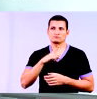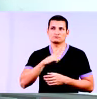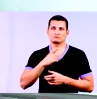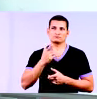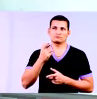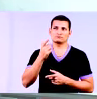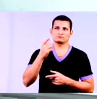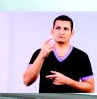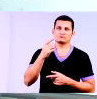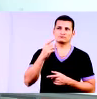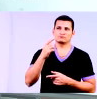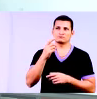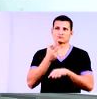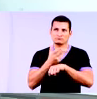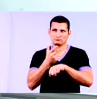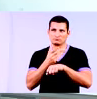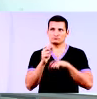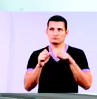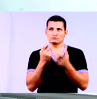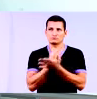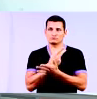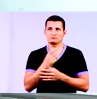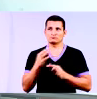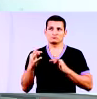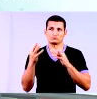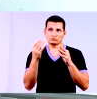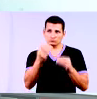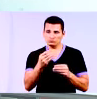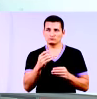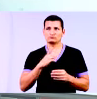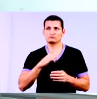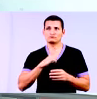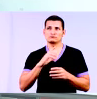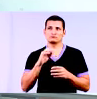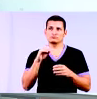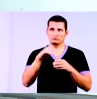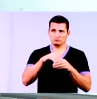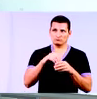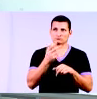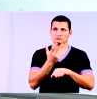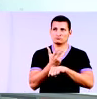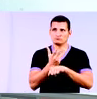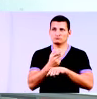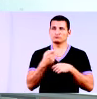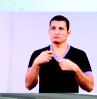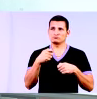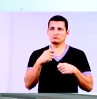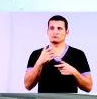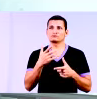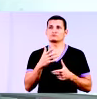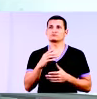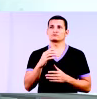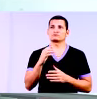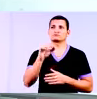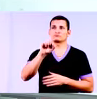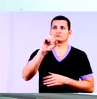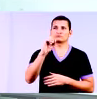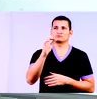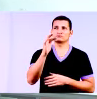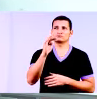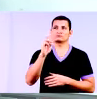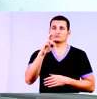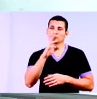O que acontece? Tudo que vai ser processado está em execução. Um vídeo ele tem que ser carregado, o software é carregado para a